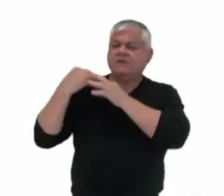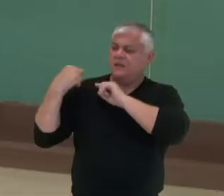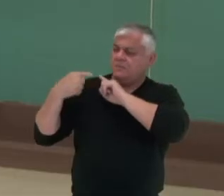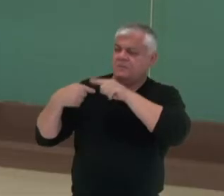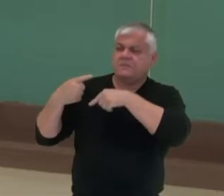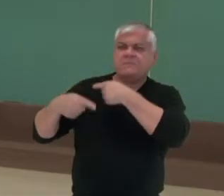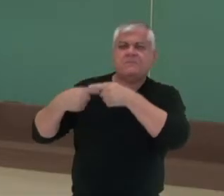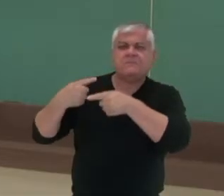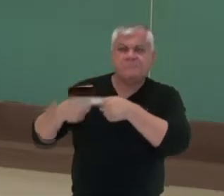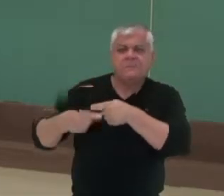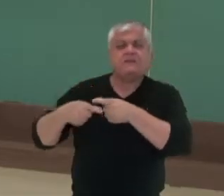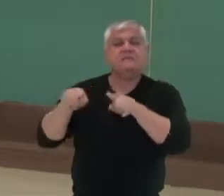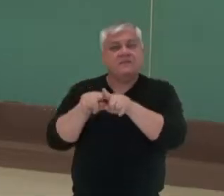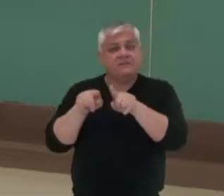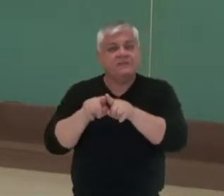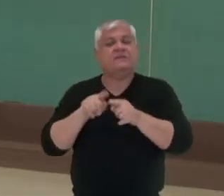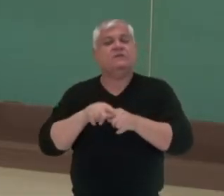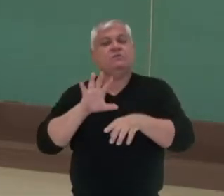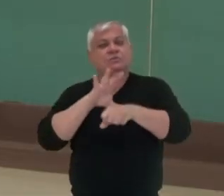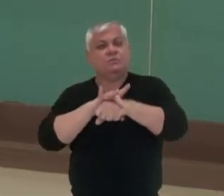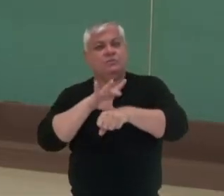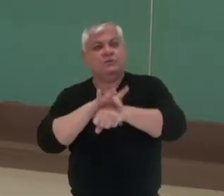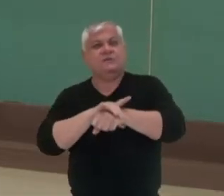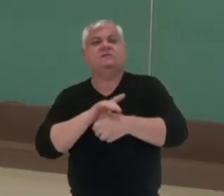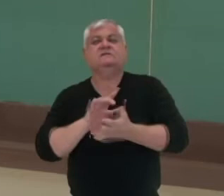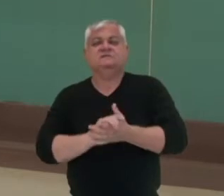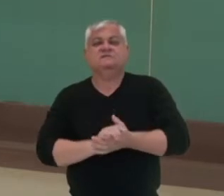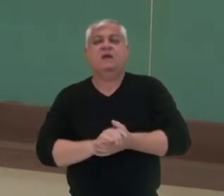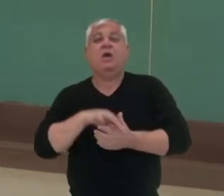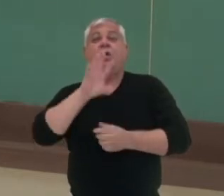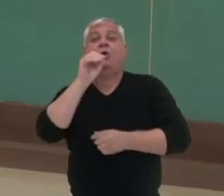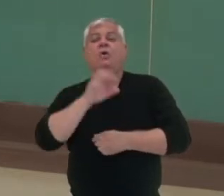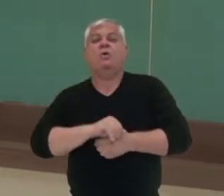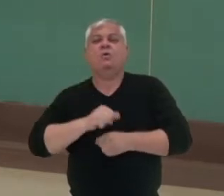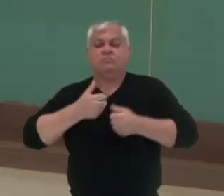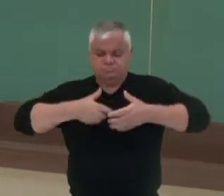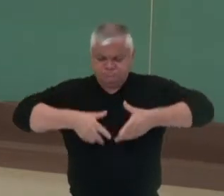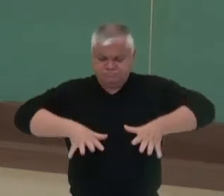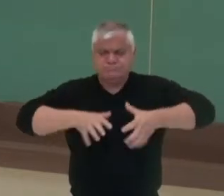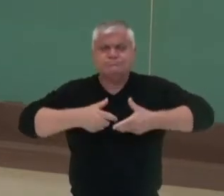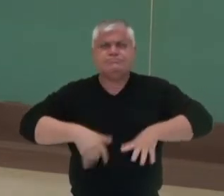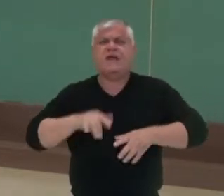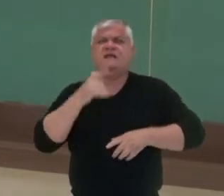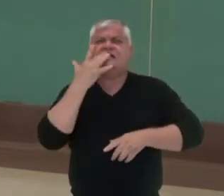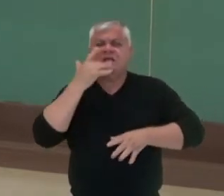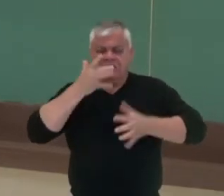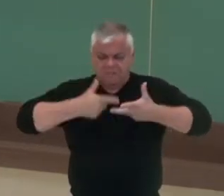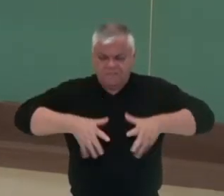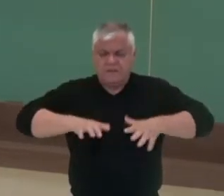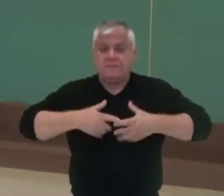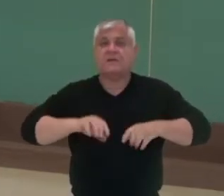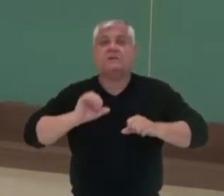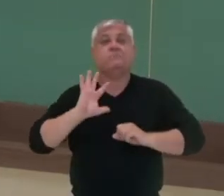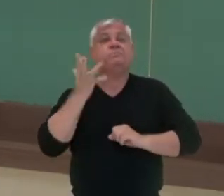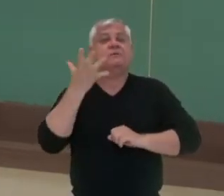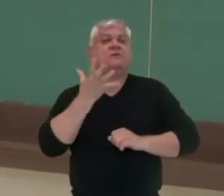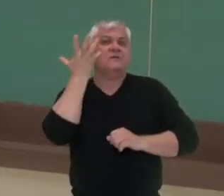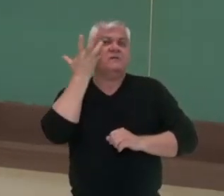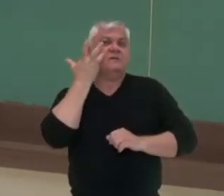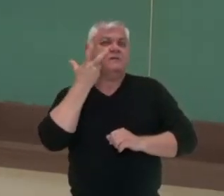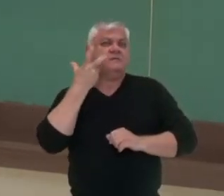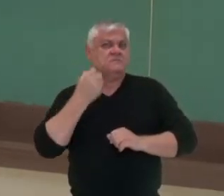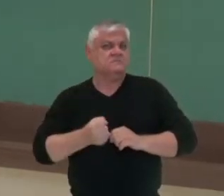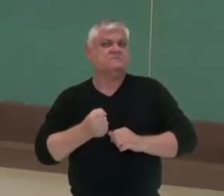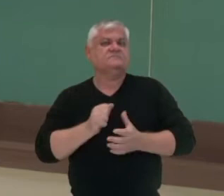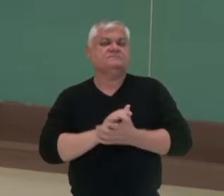então causa anemia, e também alguma hemorragia ou outras doenças podem levar à anemia. Toda a anemia